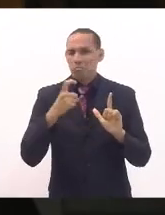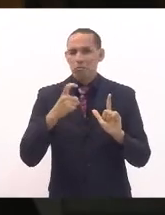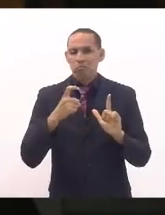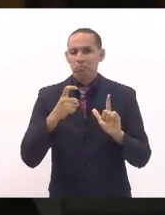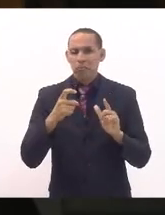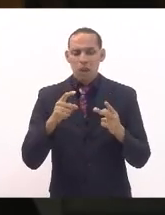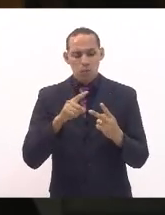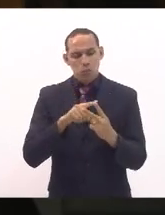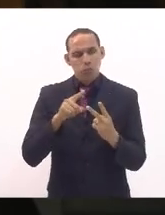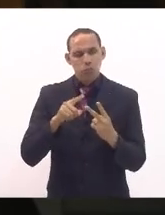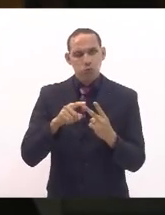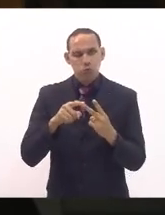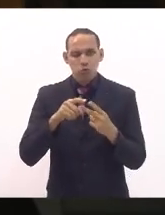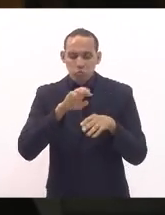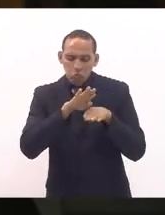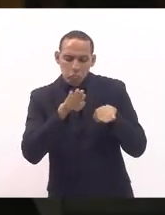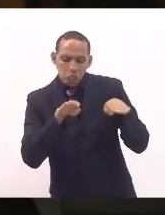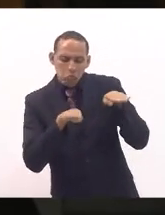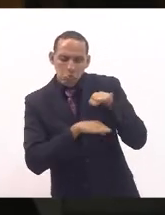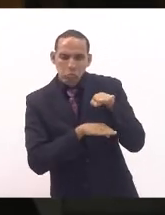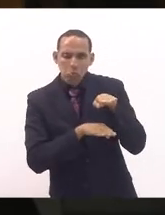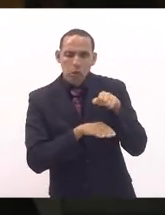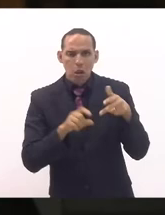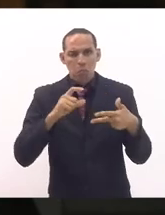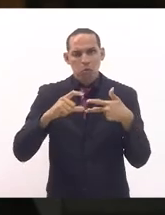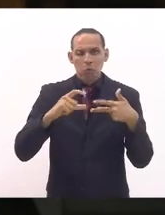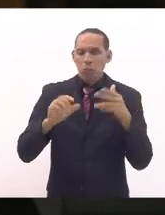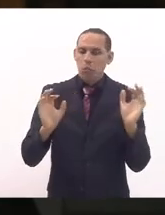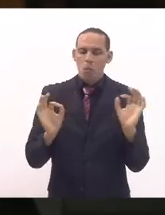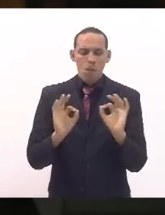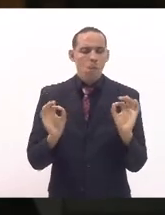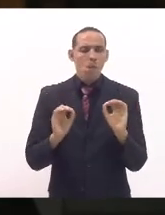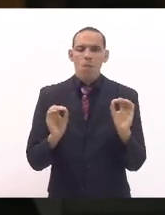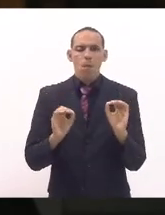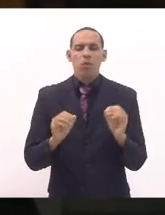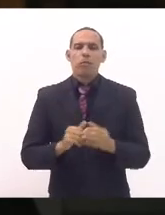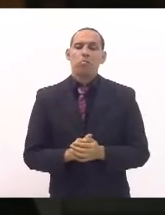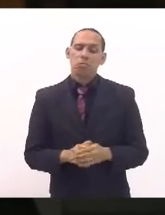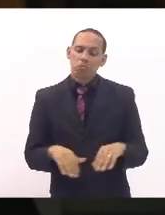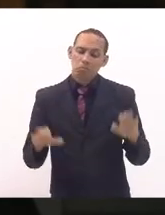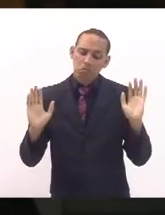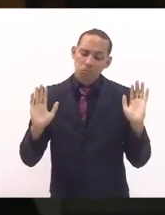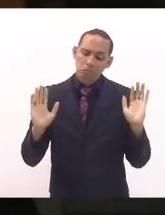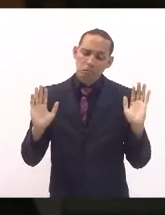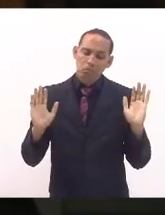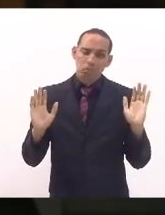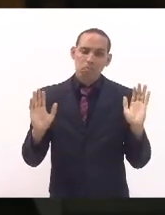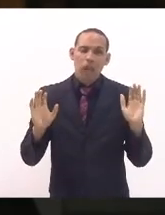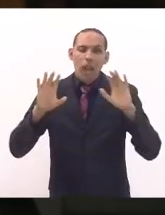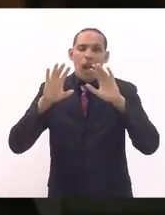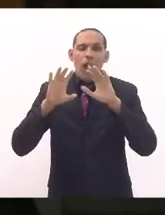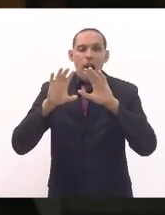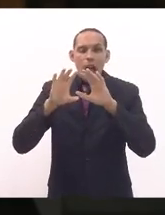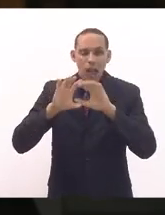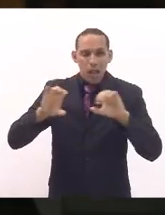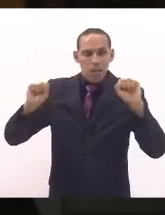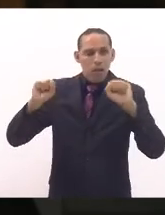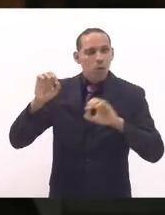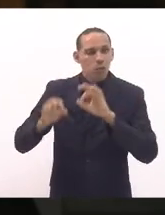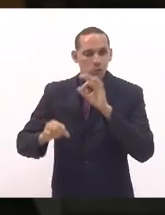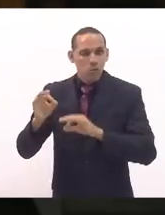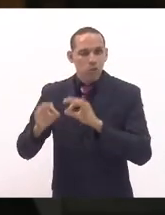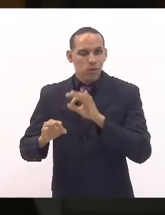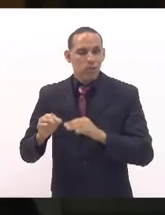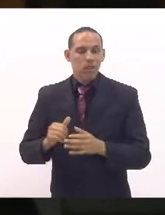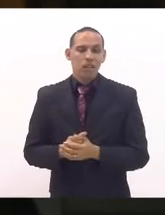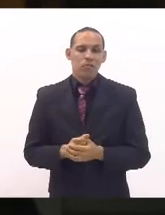são subordinadas legalmente ao Poder Executivo. Mas quis o Tribunal de Justiça